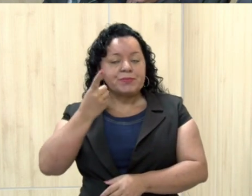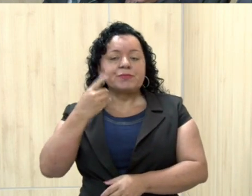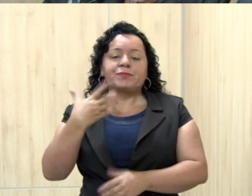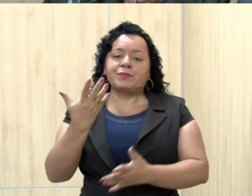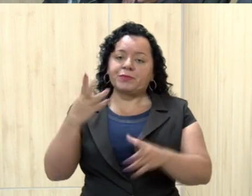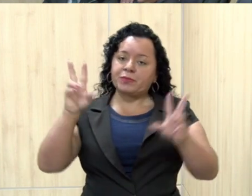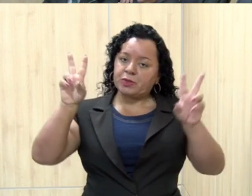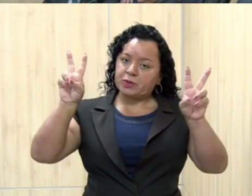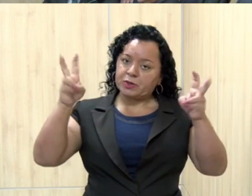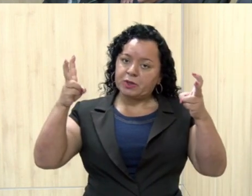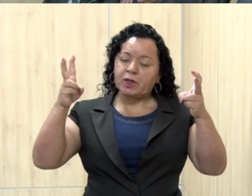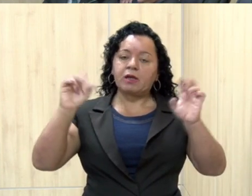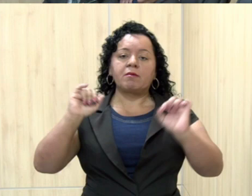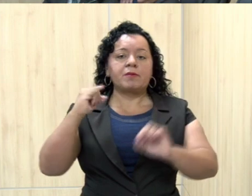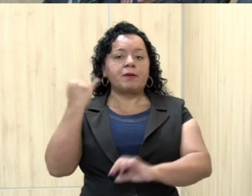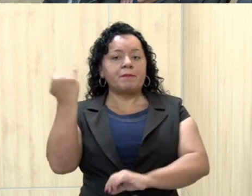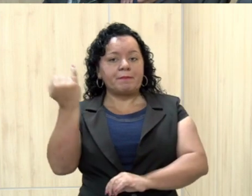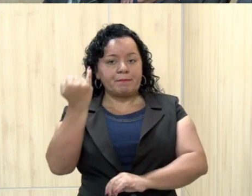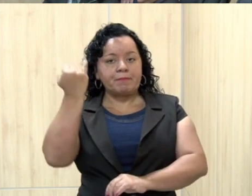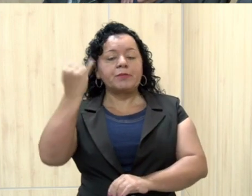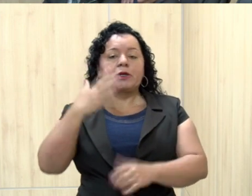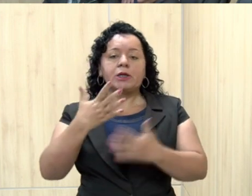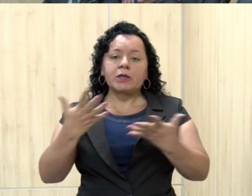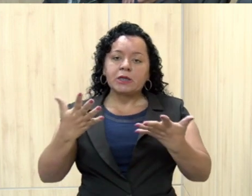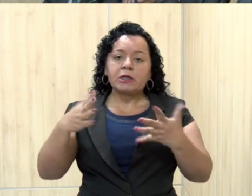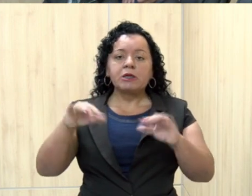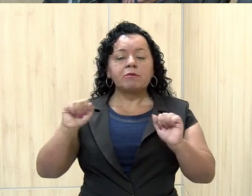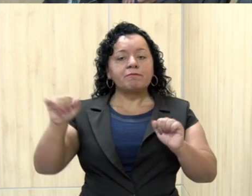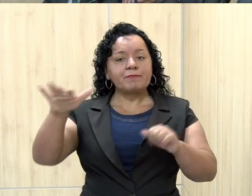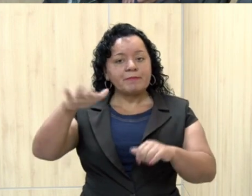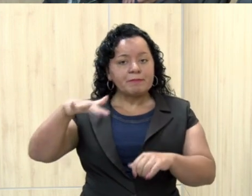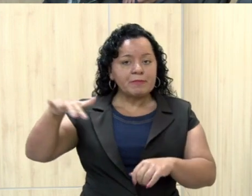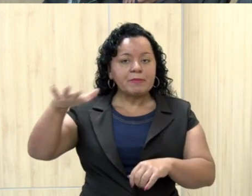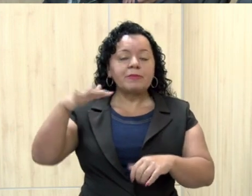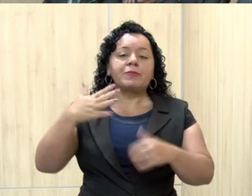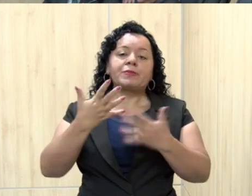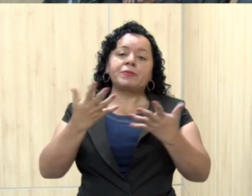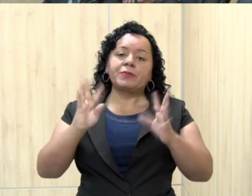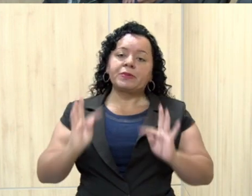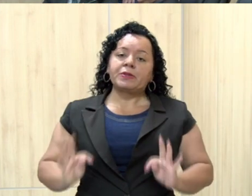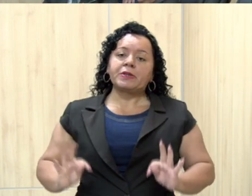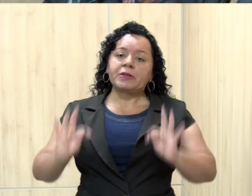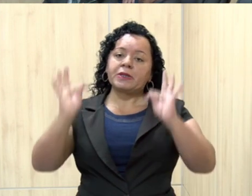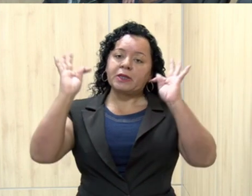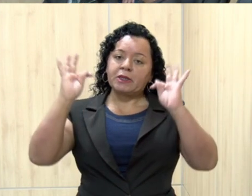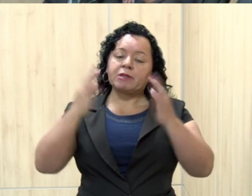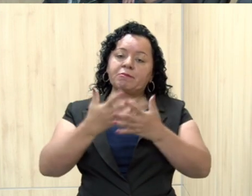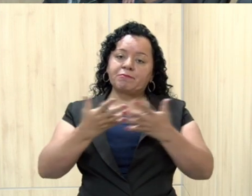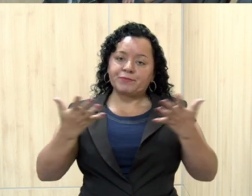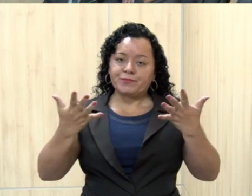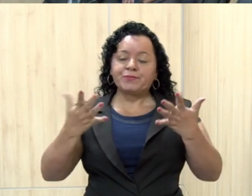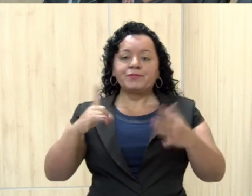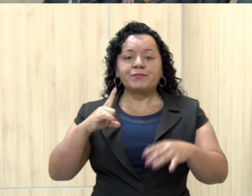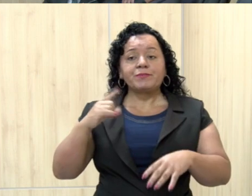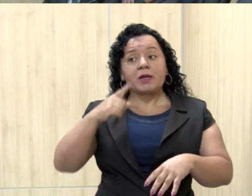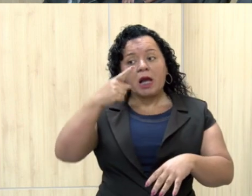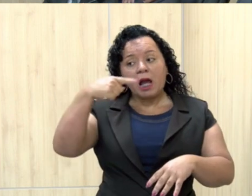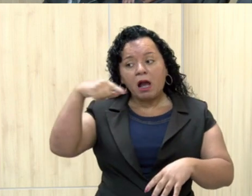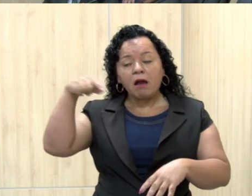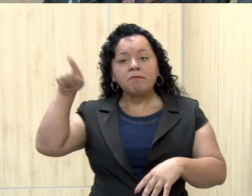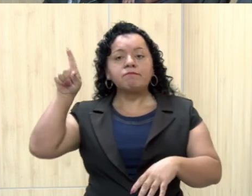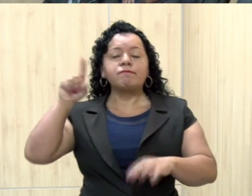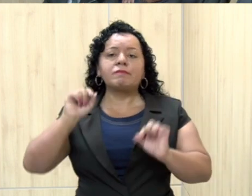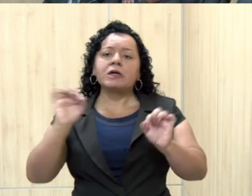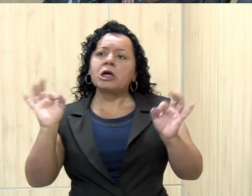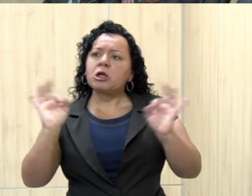importantíssimo nós estamos na era da tecnologia Ninguém Vive mais sem isso você vai lá no campo tu pega aí vai para uma região